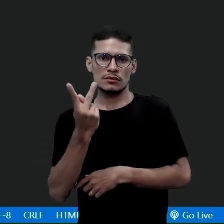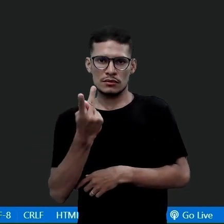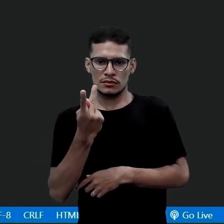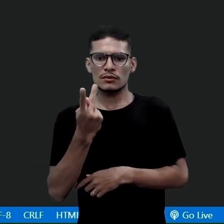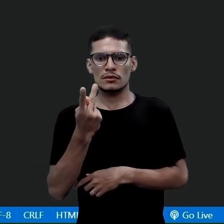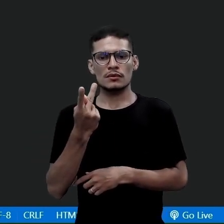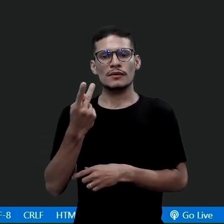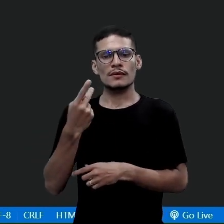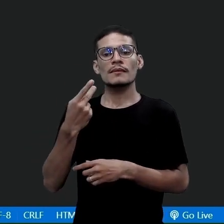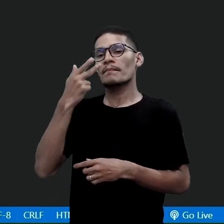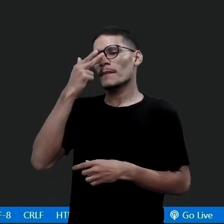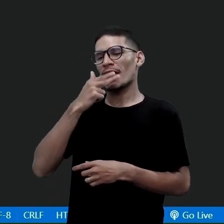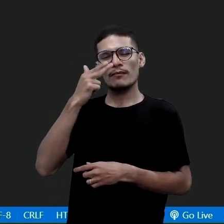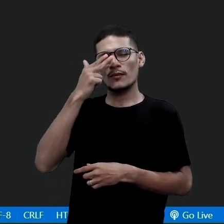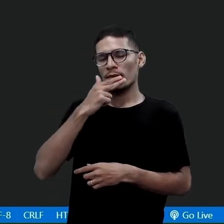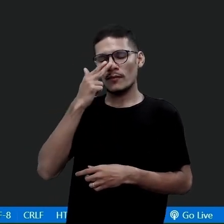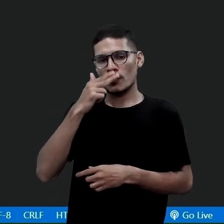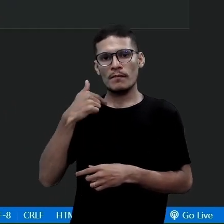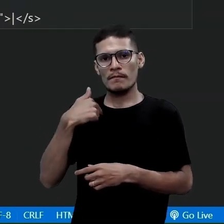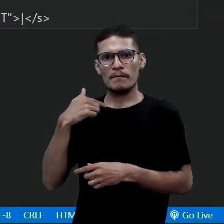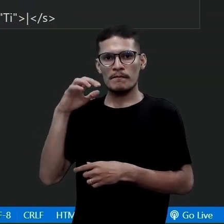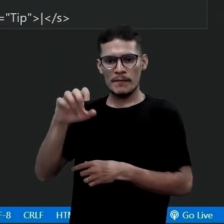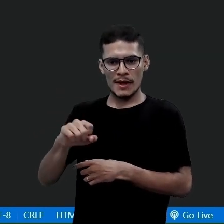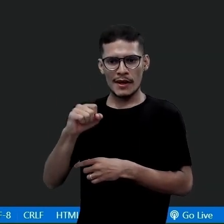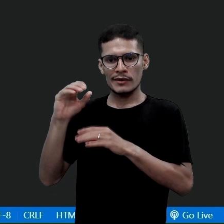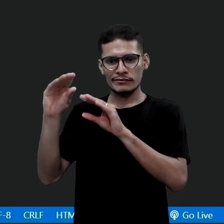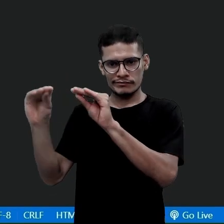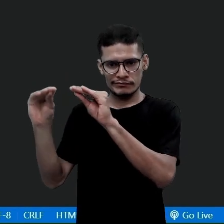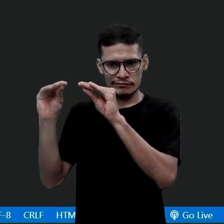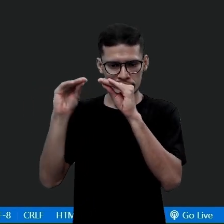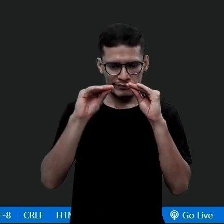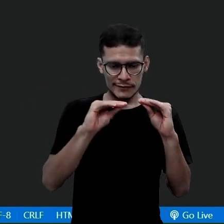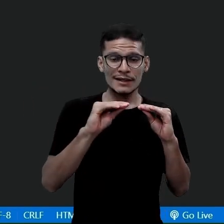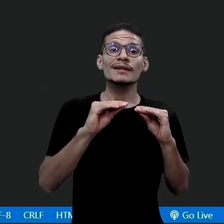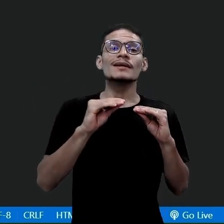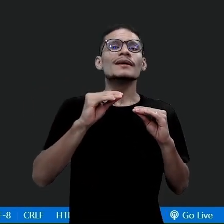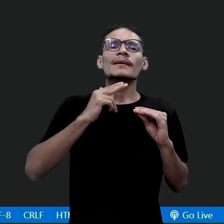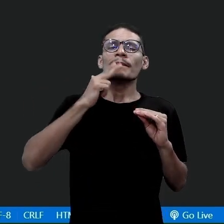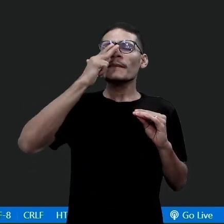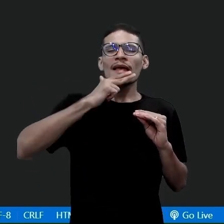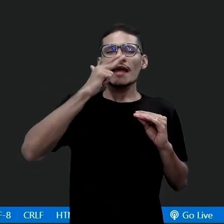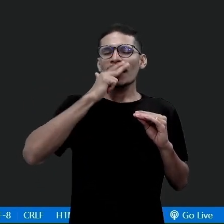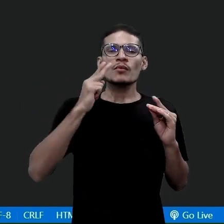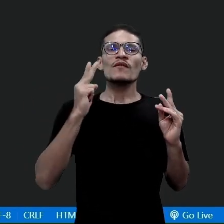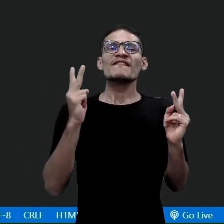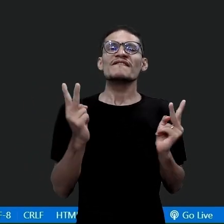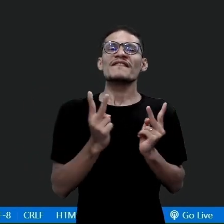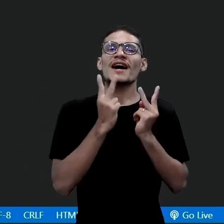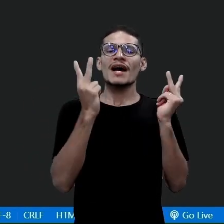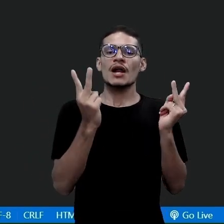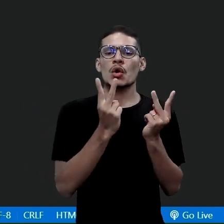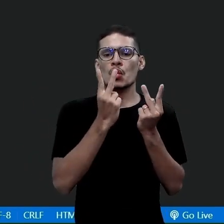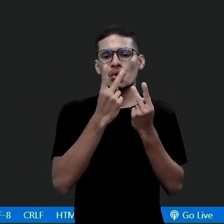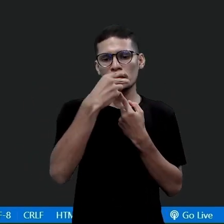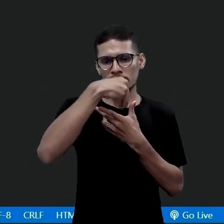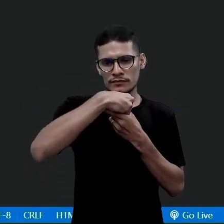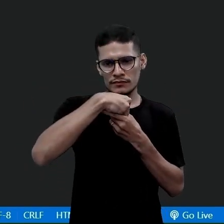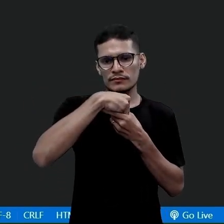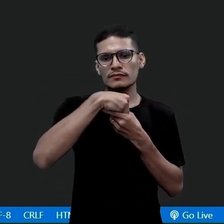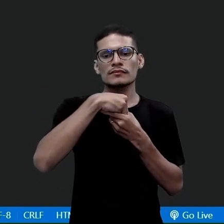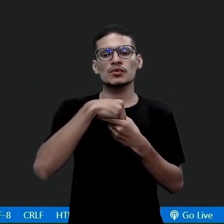Vou pegar o span através do seu ID e vou atribuir o valor ao span